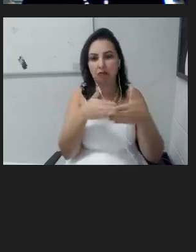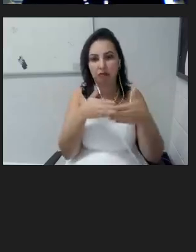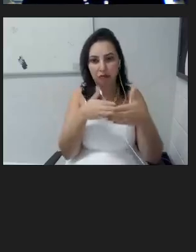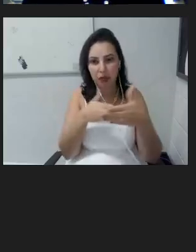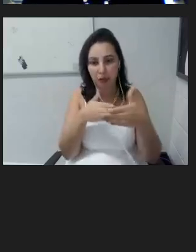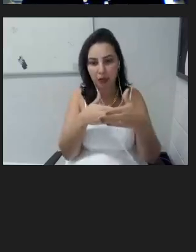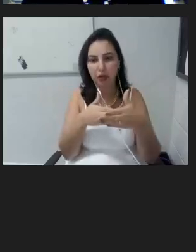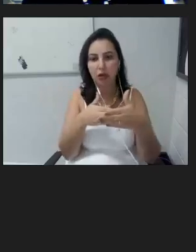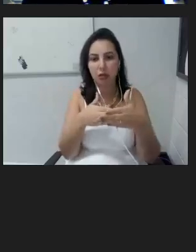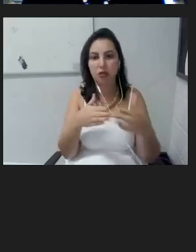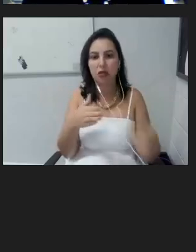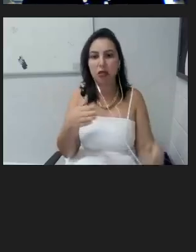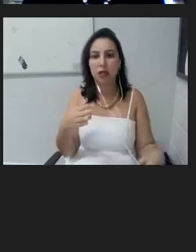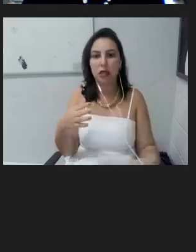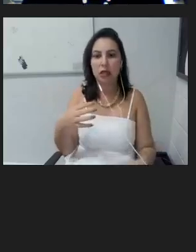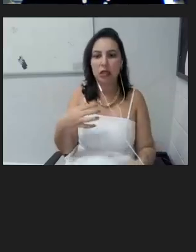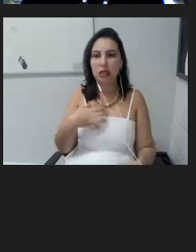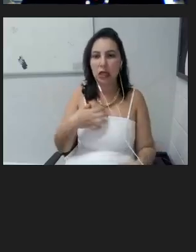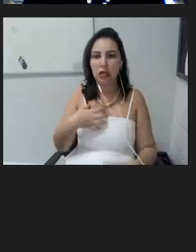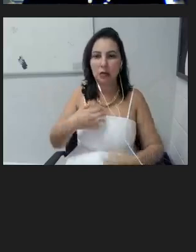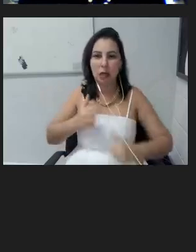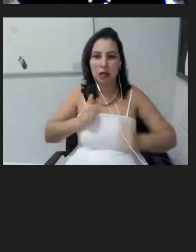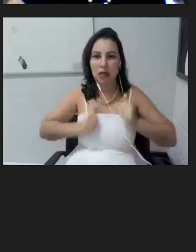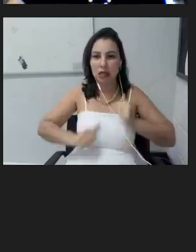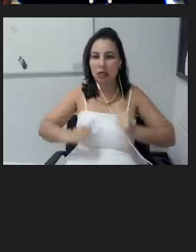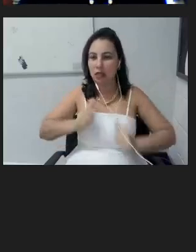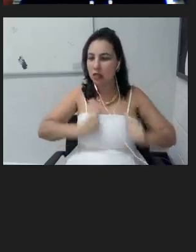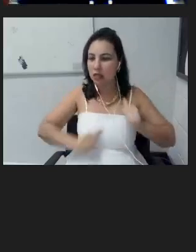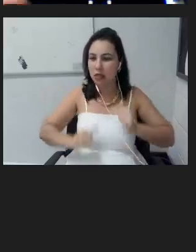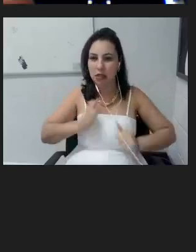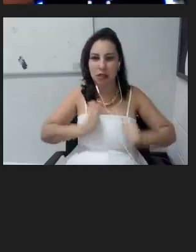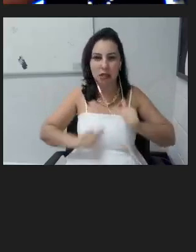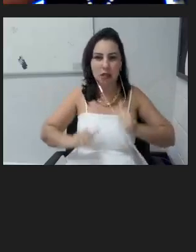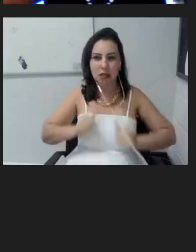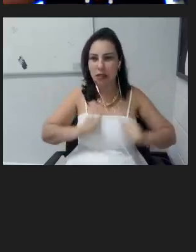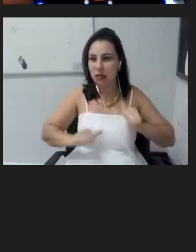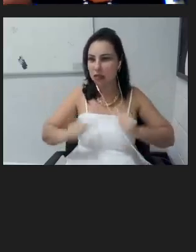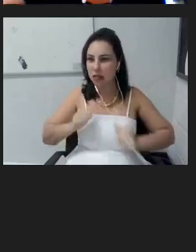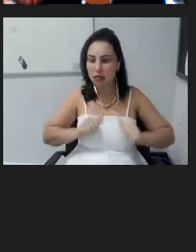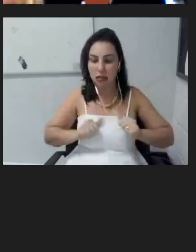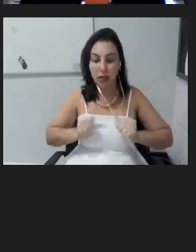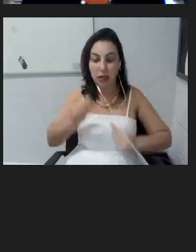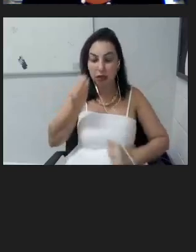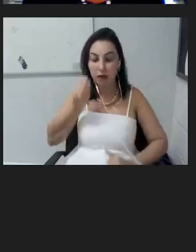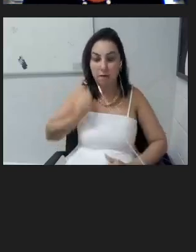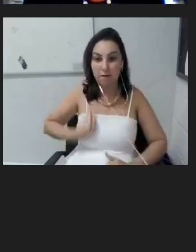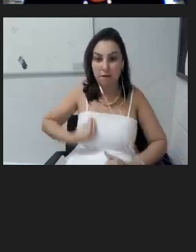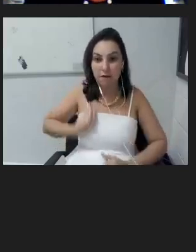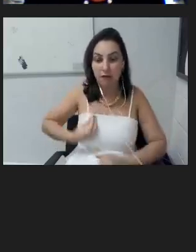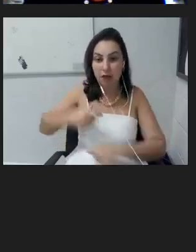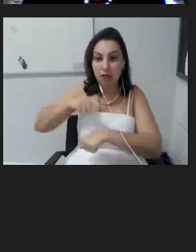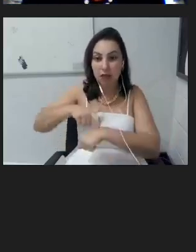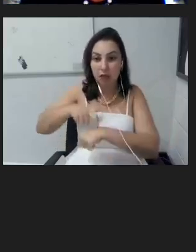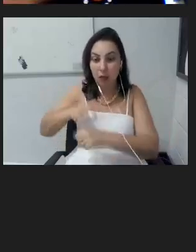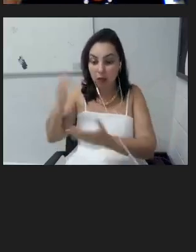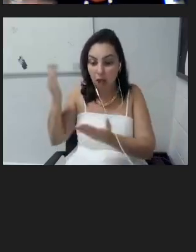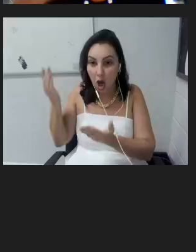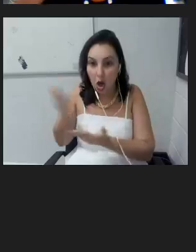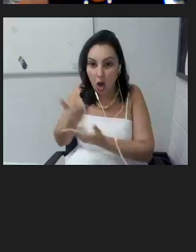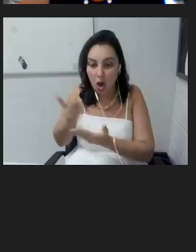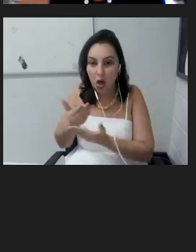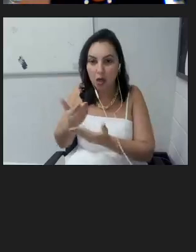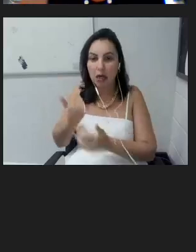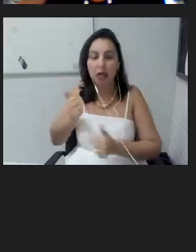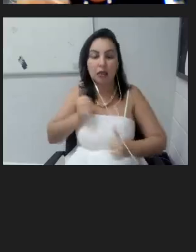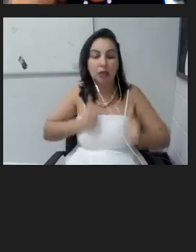o sentimento de ansiedade, a grande dificuldade de viver o momento presente. Ansiedade